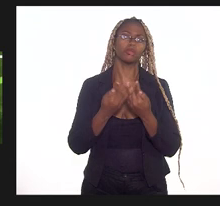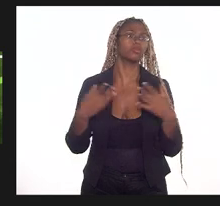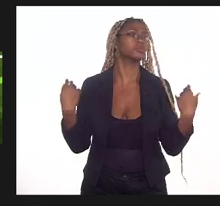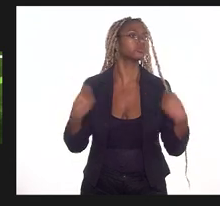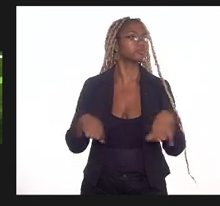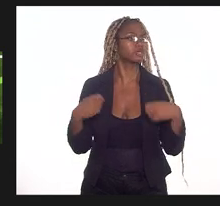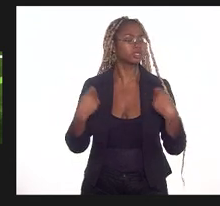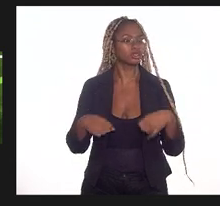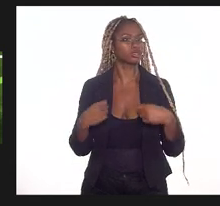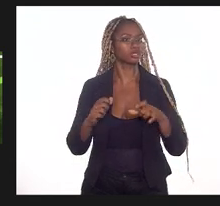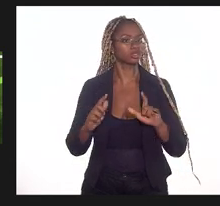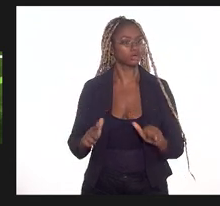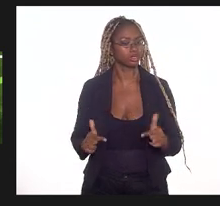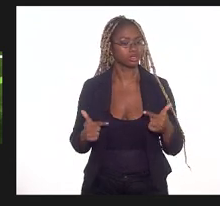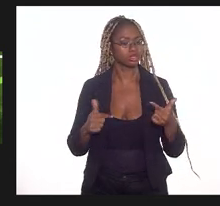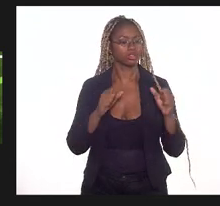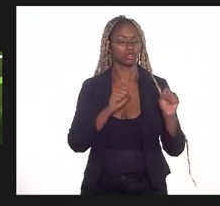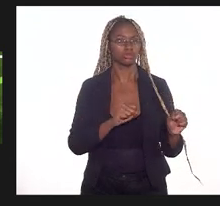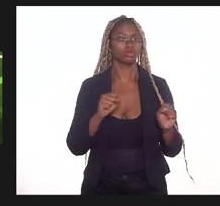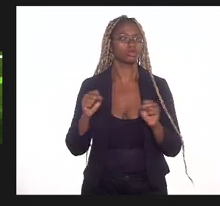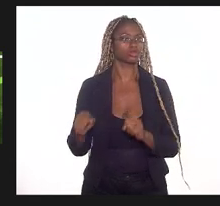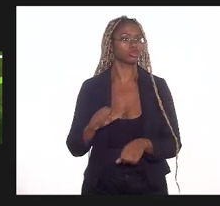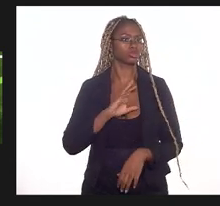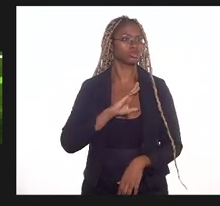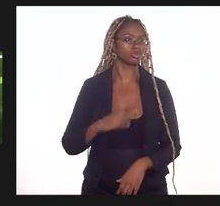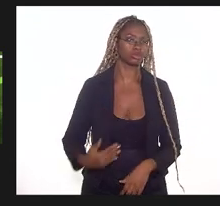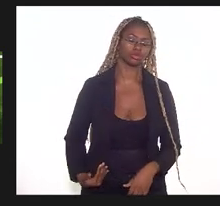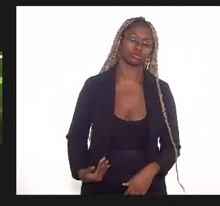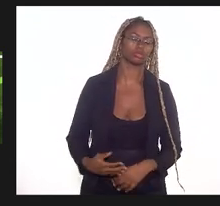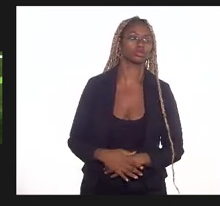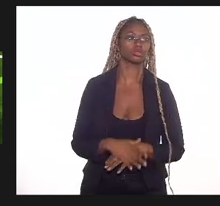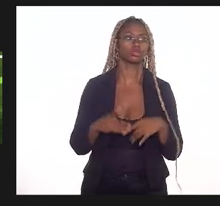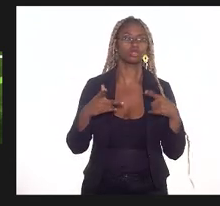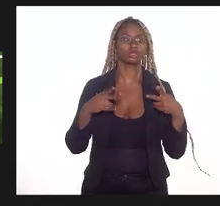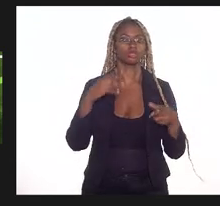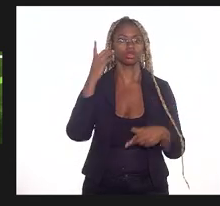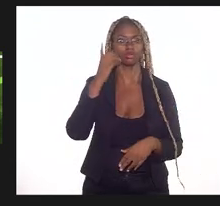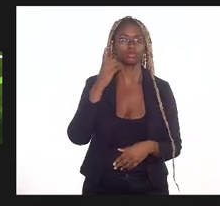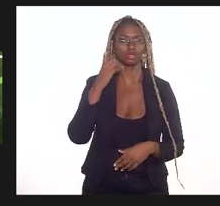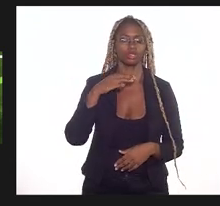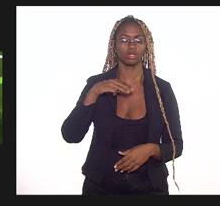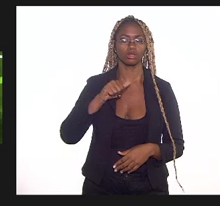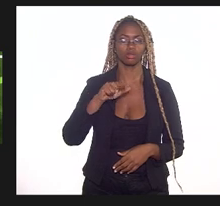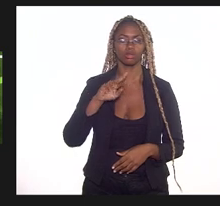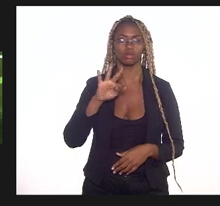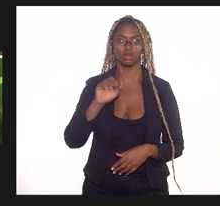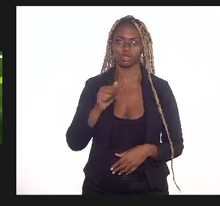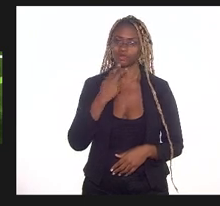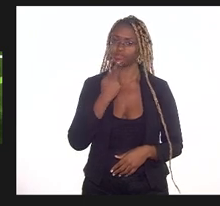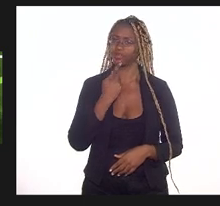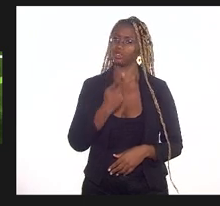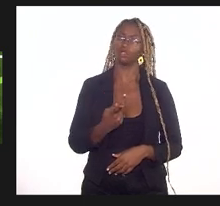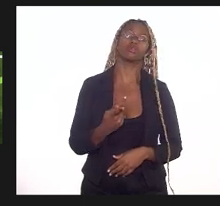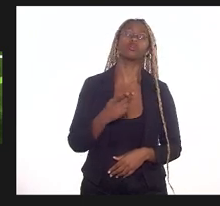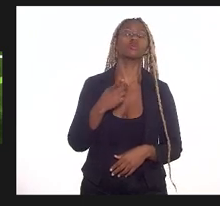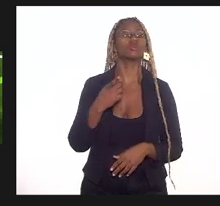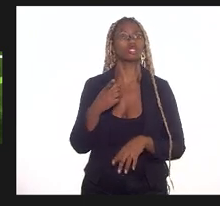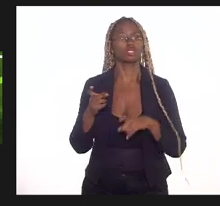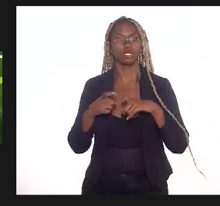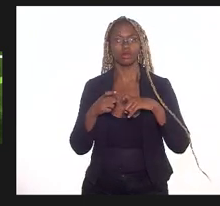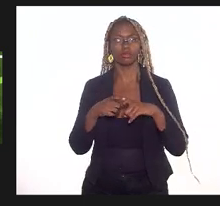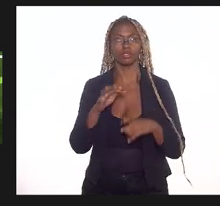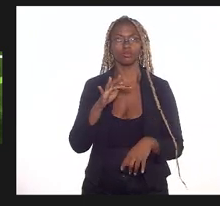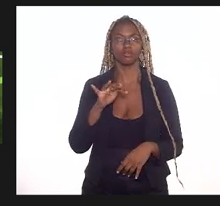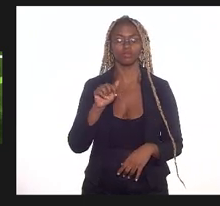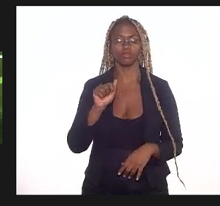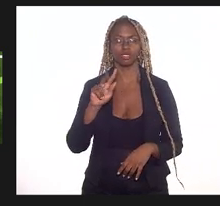precisem da atuação do poder público. Como a deputada Marta Rocha falou, né, e a doutora Fialho, é